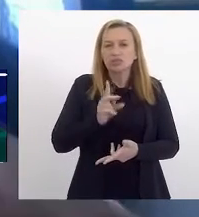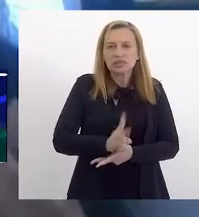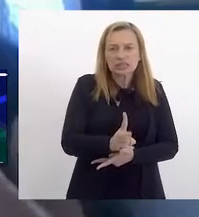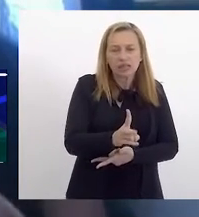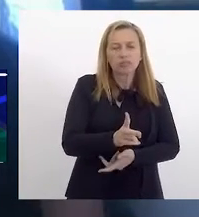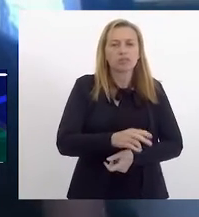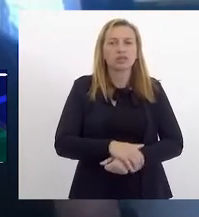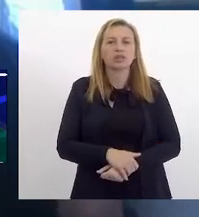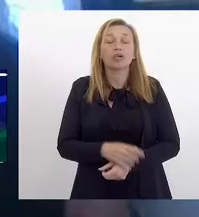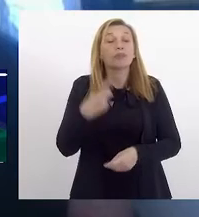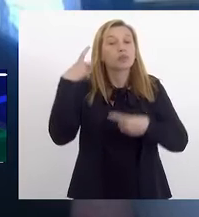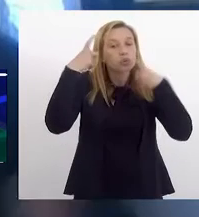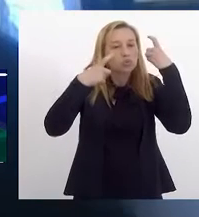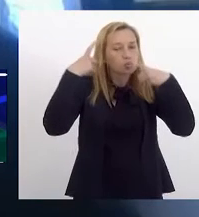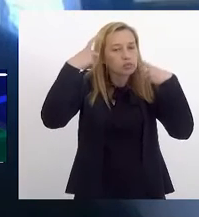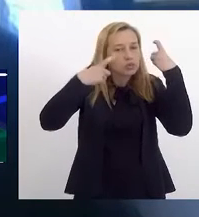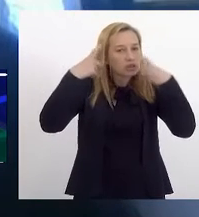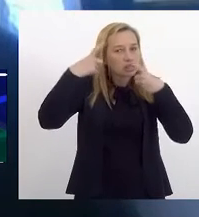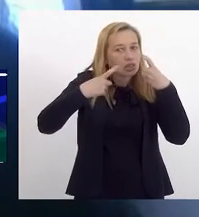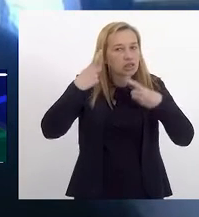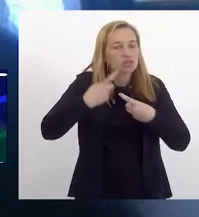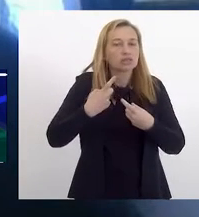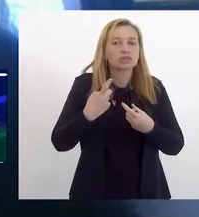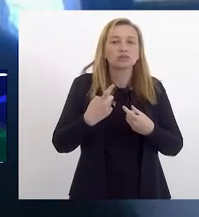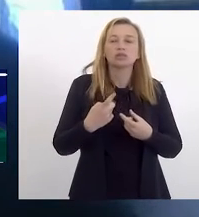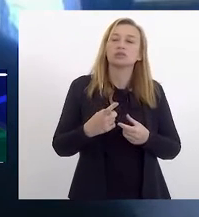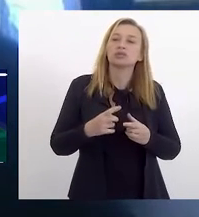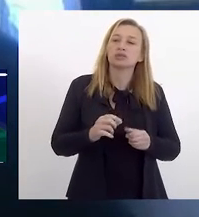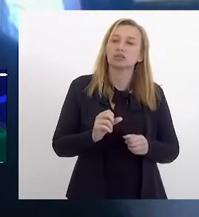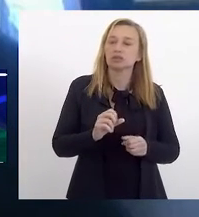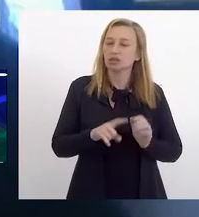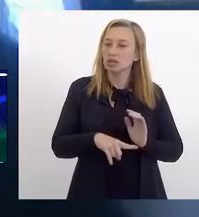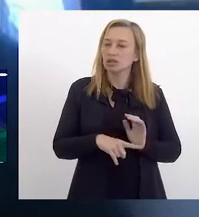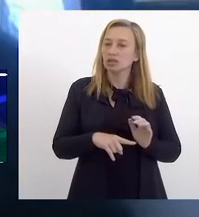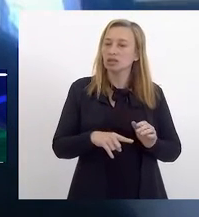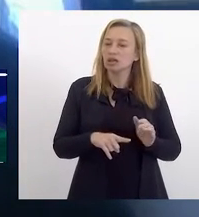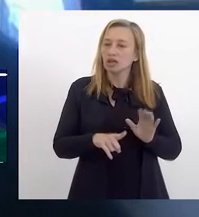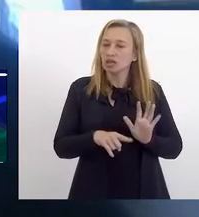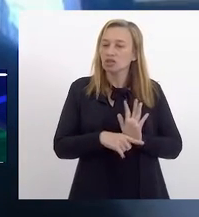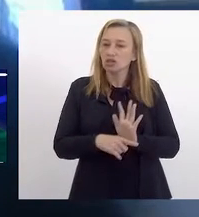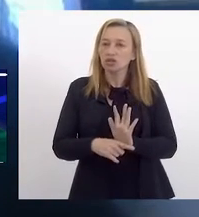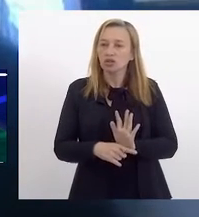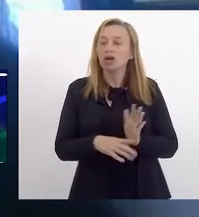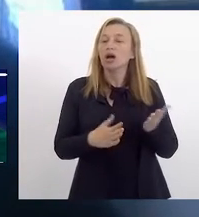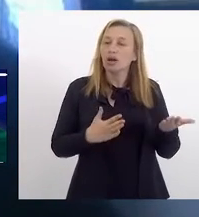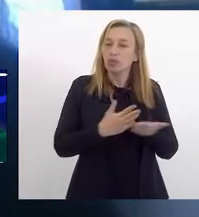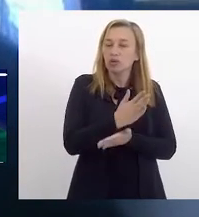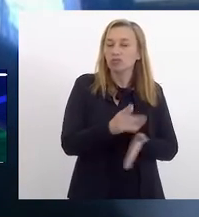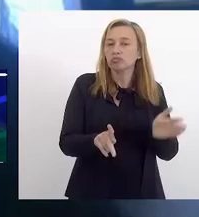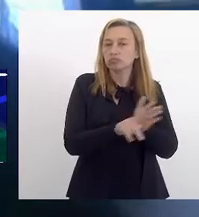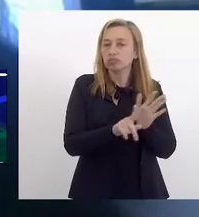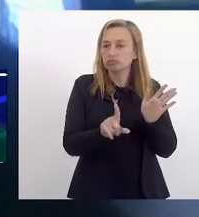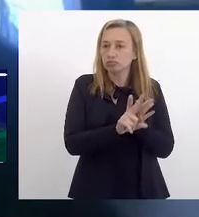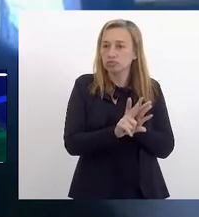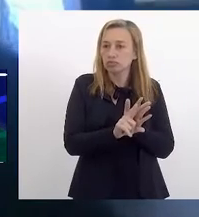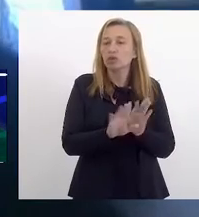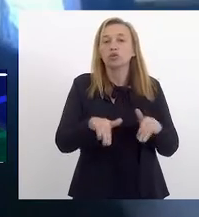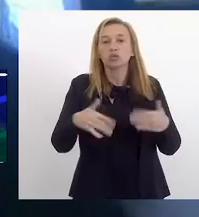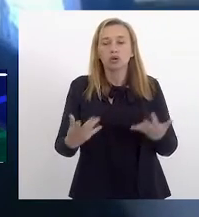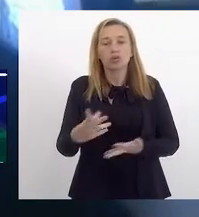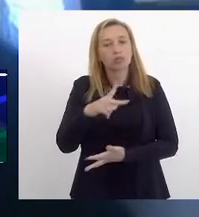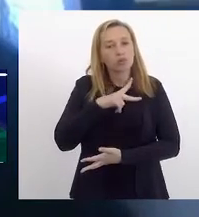a preocupação de sistematizá-las. Aprovamos um projeto de lei, do qual a